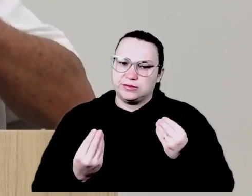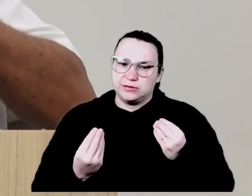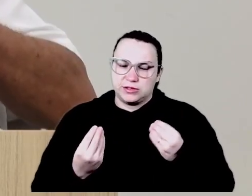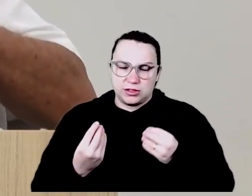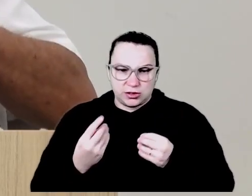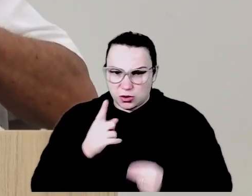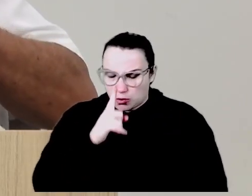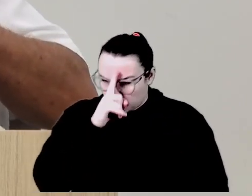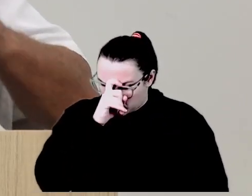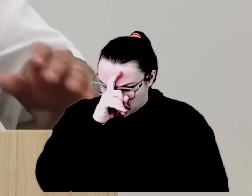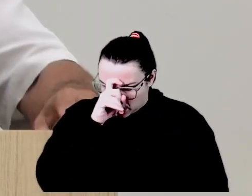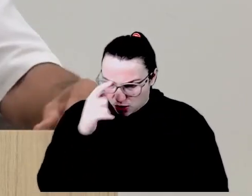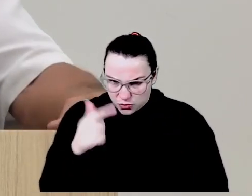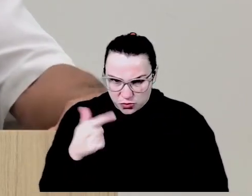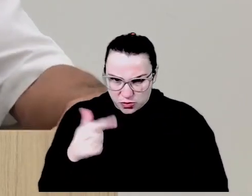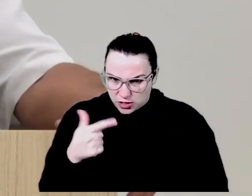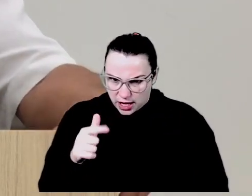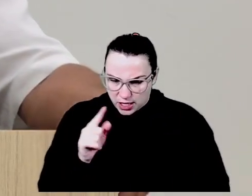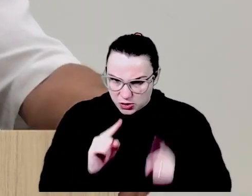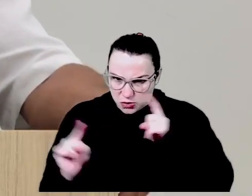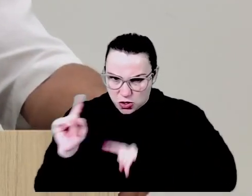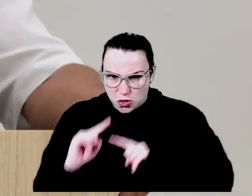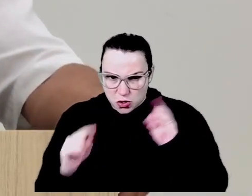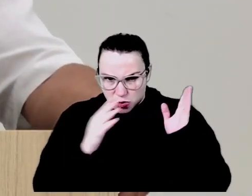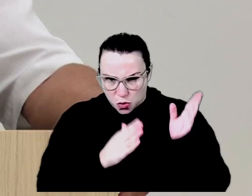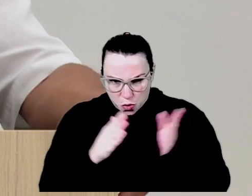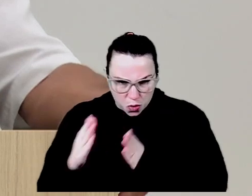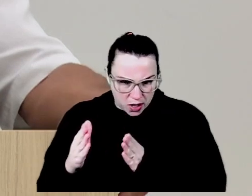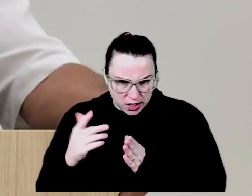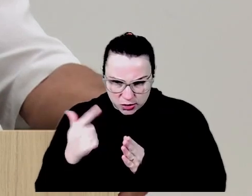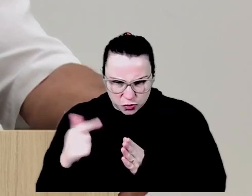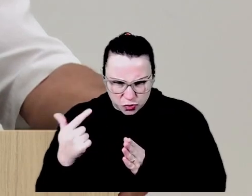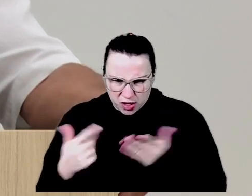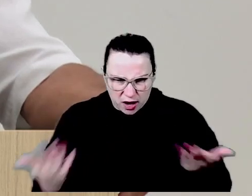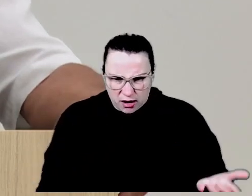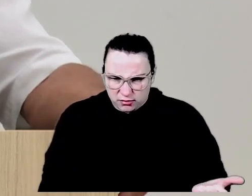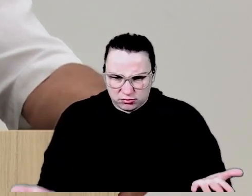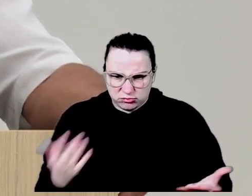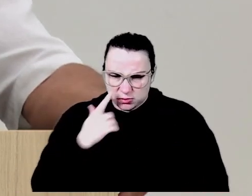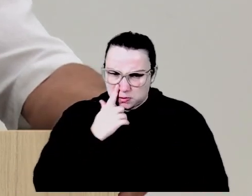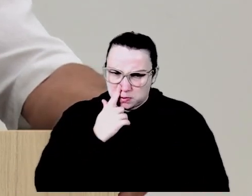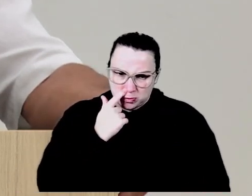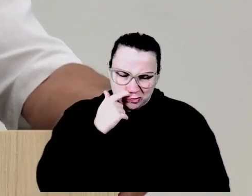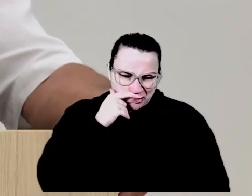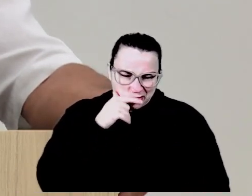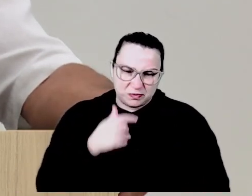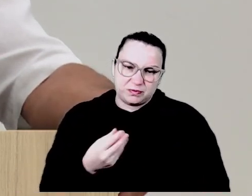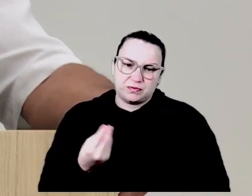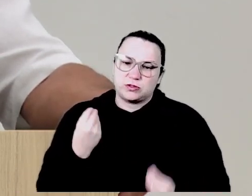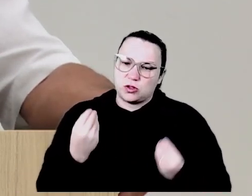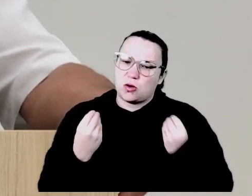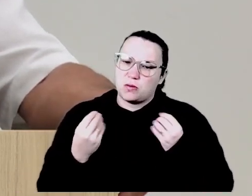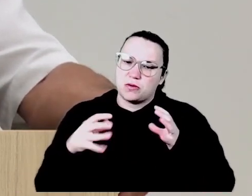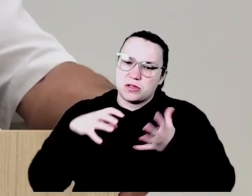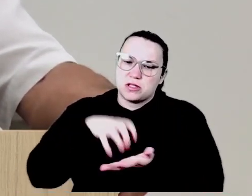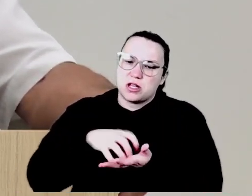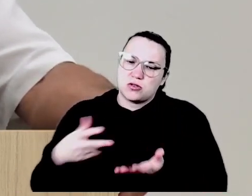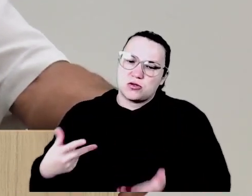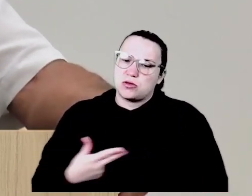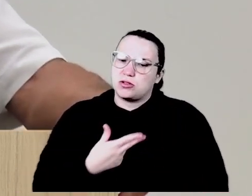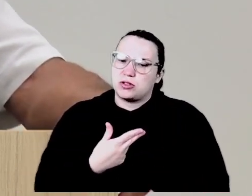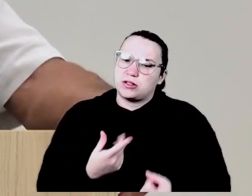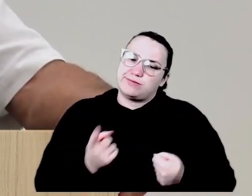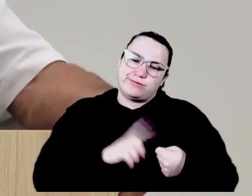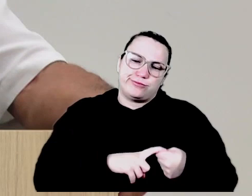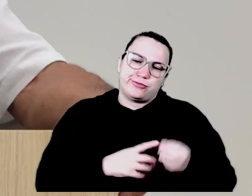pessoas que dirigem que organizam esses esse leito esse centro de cirurgias que o cidadão tem que vir